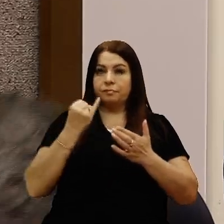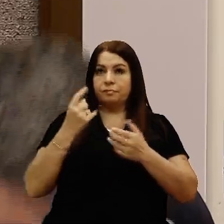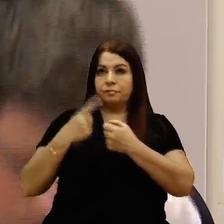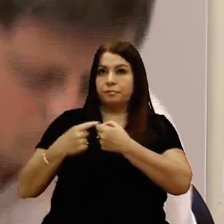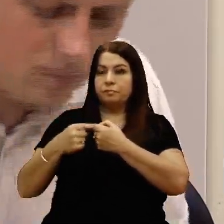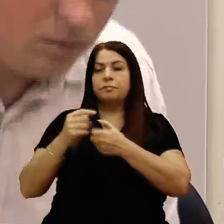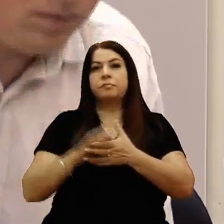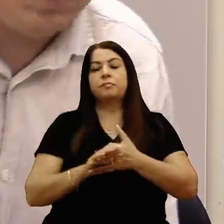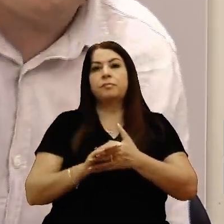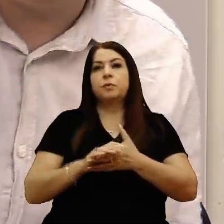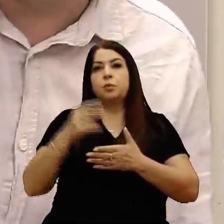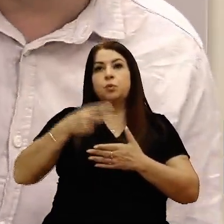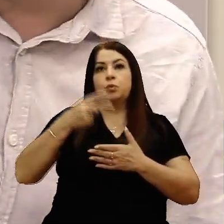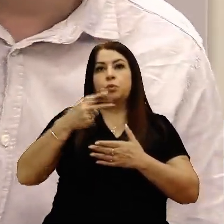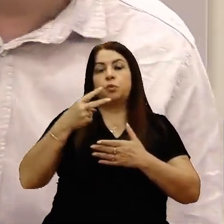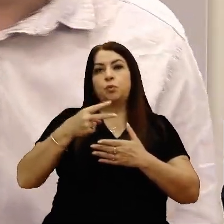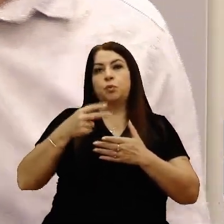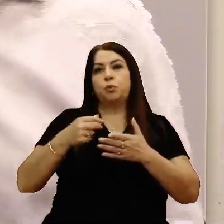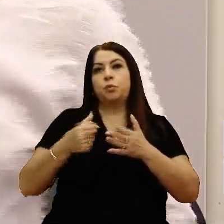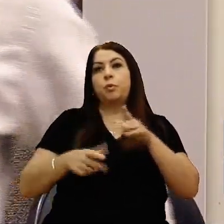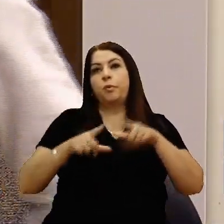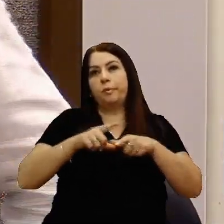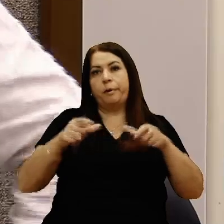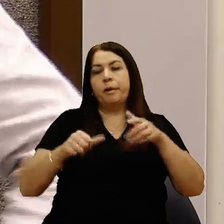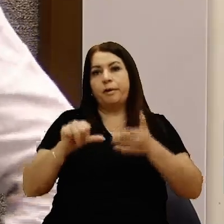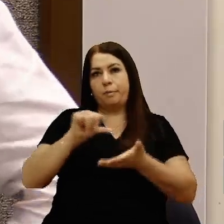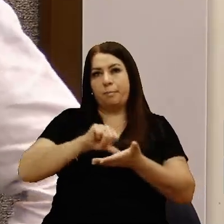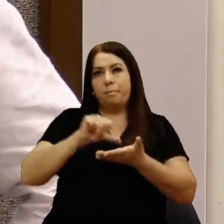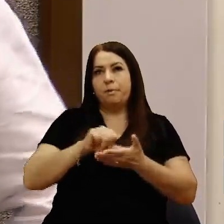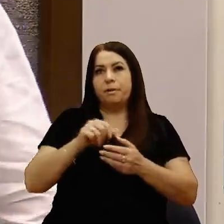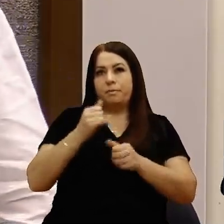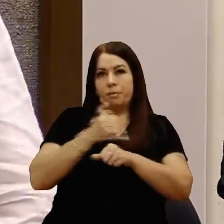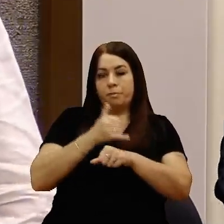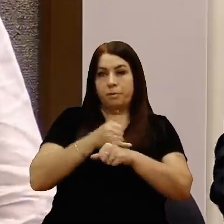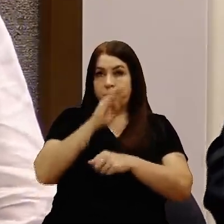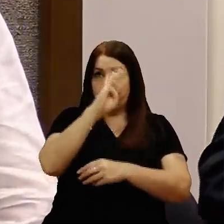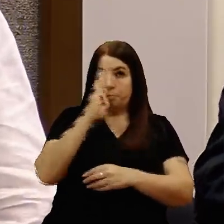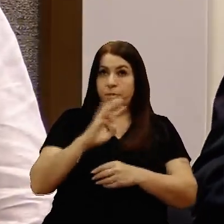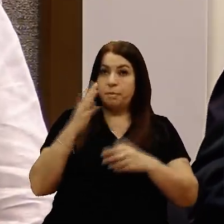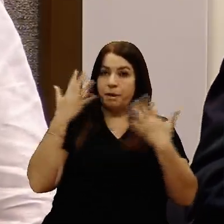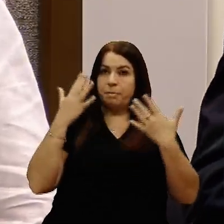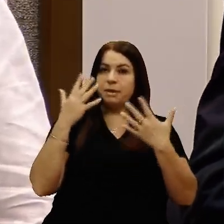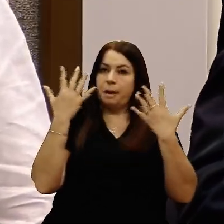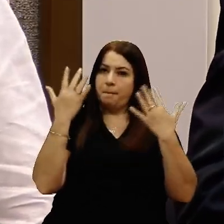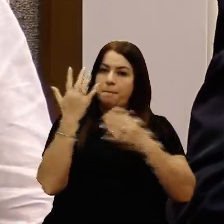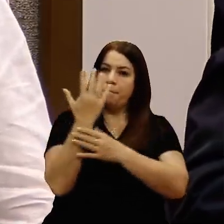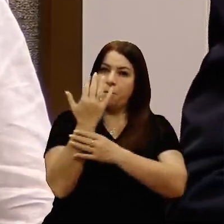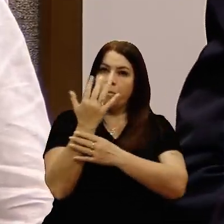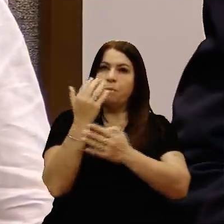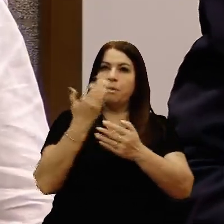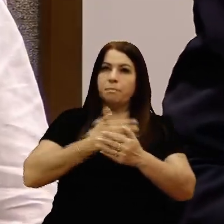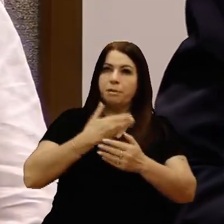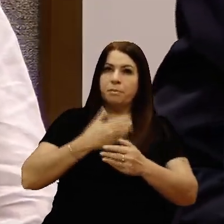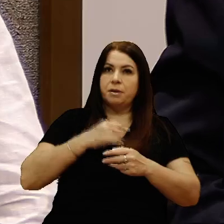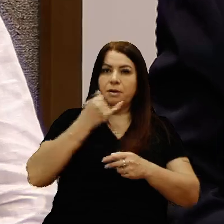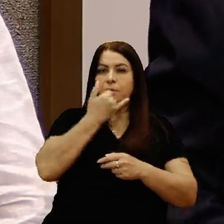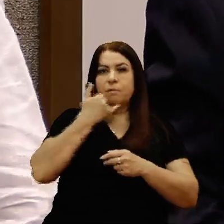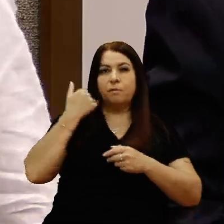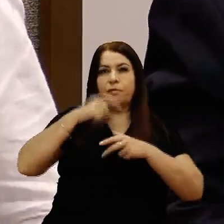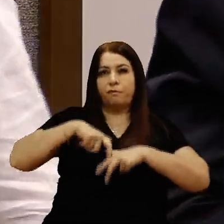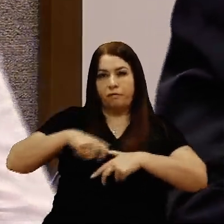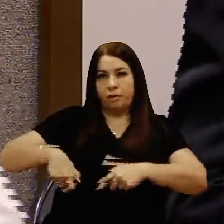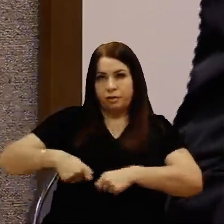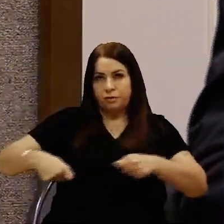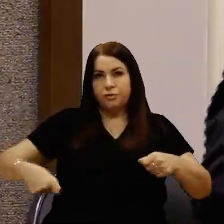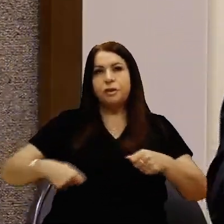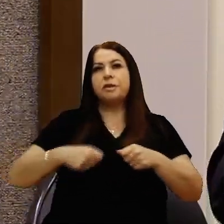cidade que é o segundo polo metal mecânico do Brasil. Então, parabéns à mão amiga, a Cris, a Adriana, o Frei Jaime,